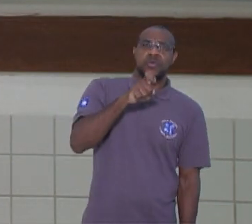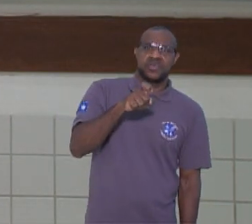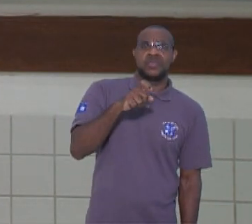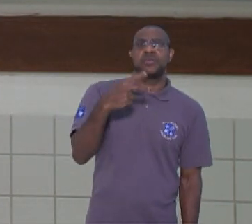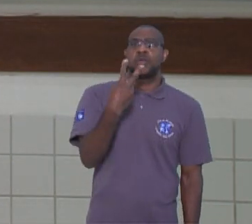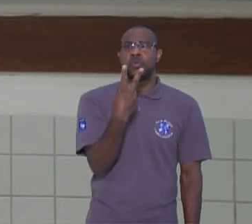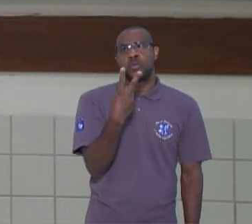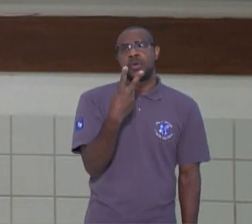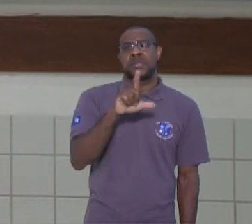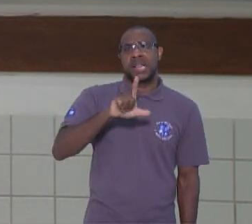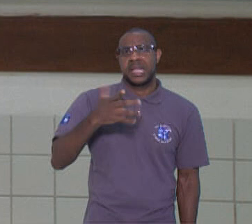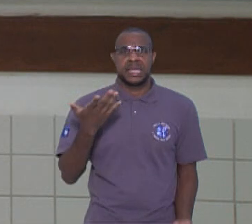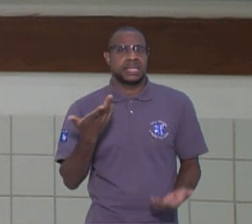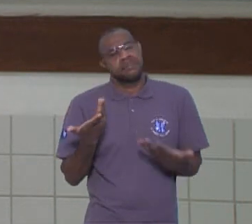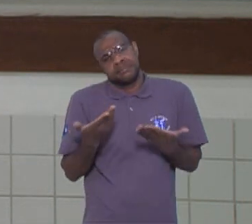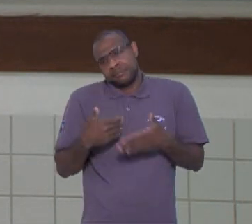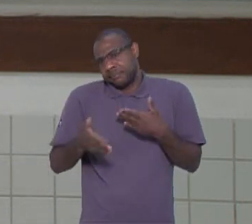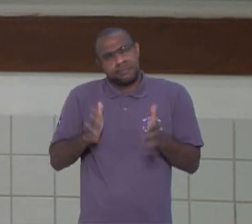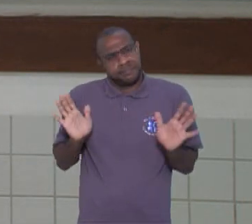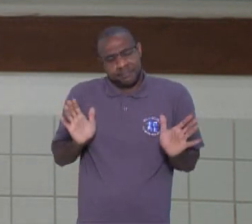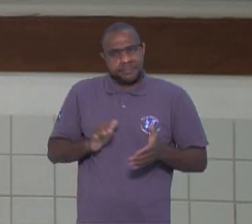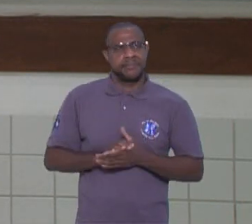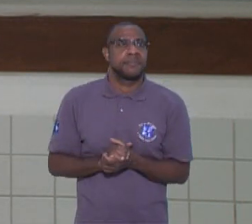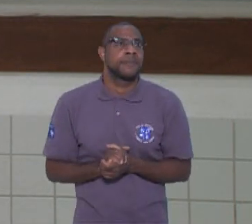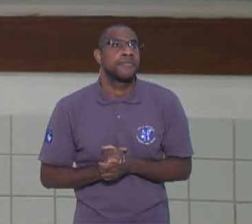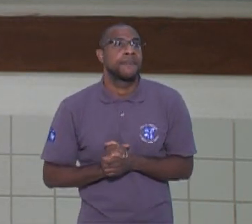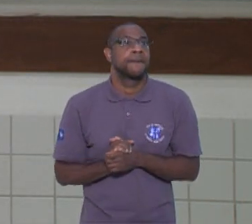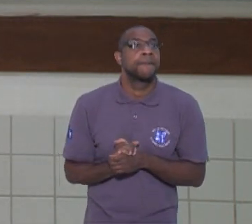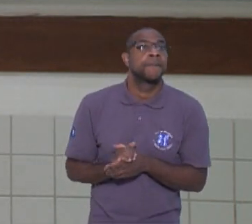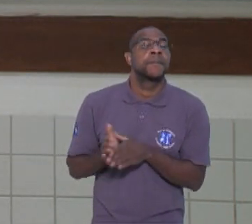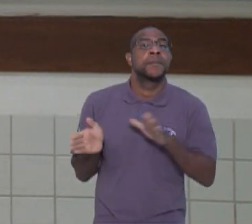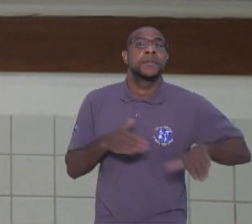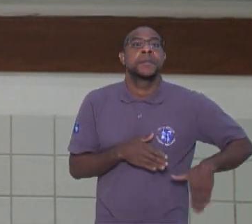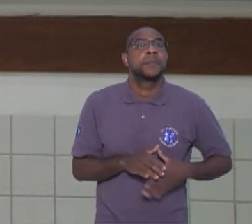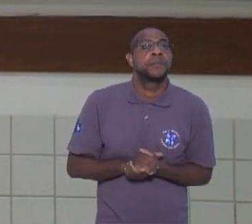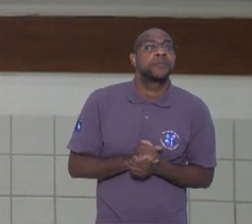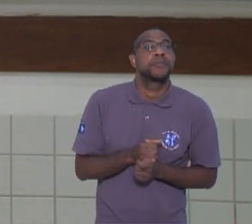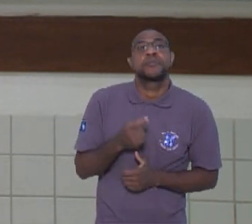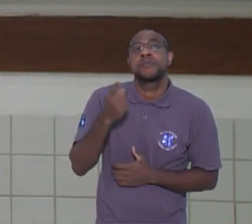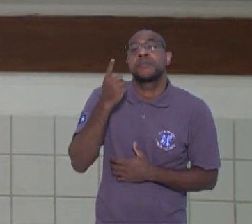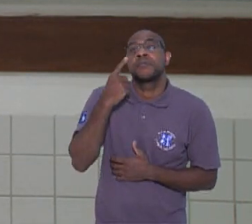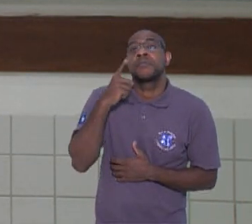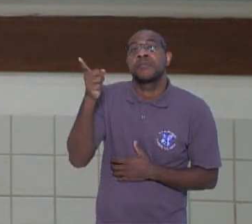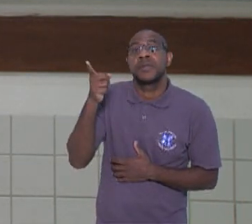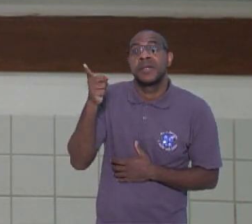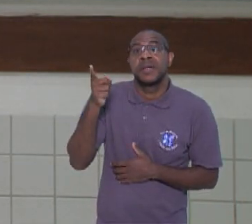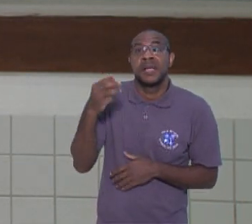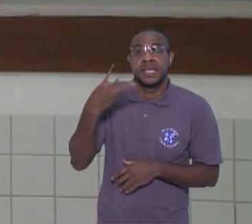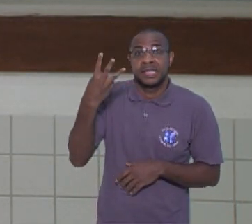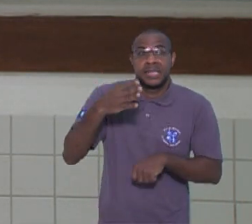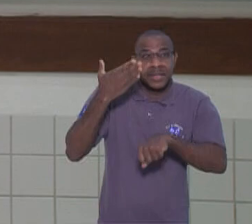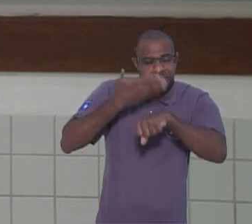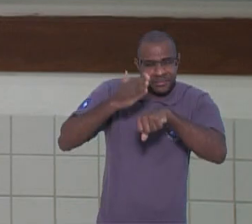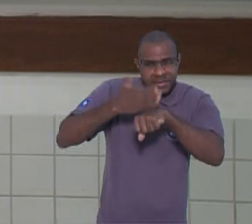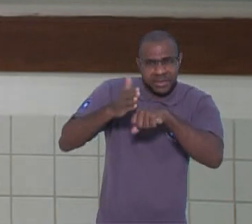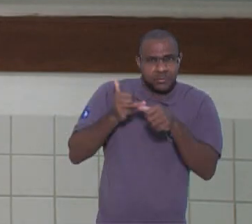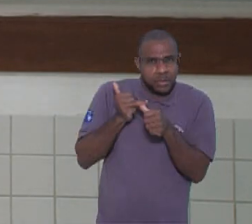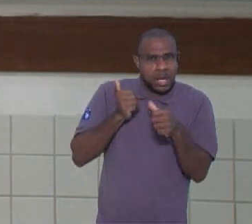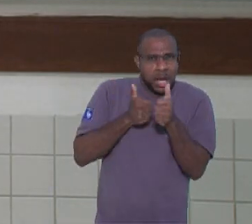Parabéns para você que acertou. Bom, agora vamos para o terceiro exercício. Me